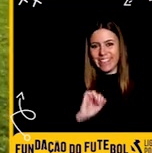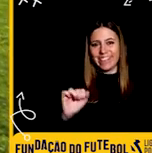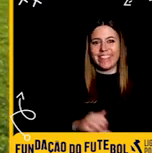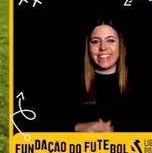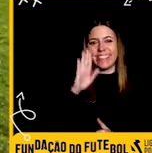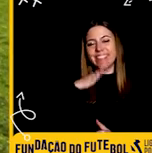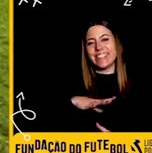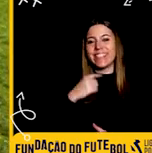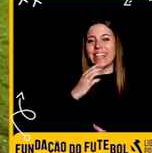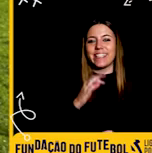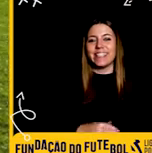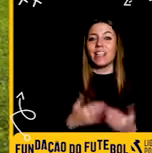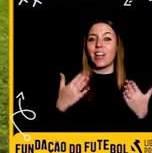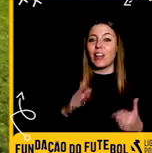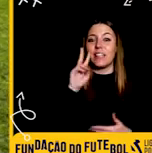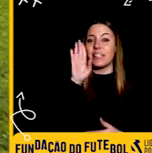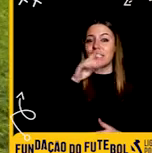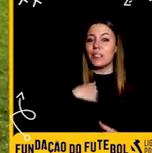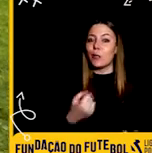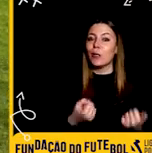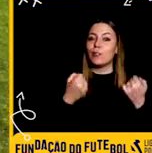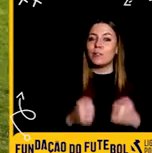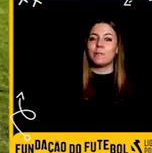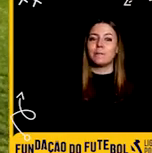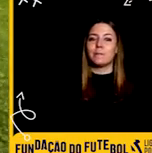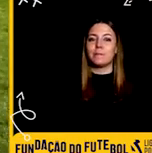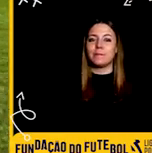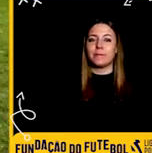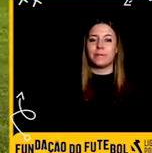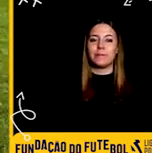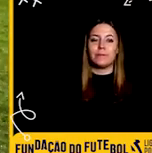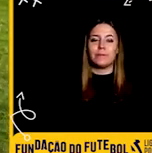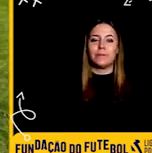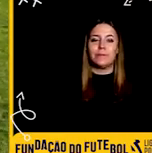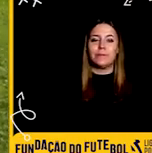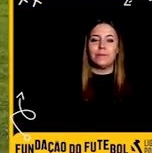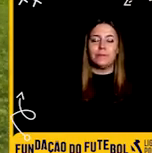modesto. Se quiseres chamar assim. E agora vamos lá ver se eu consigo meter aqui uma. À primeira, não é?